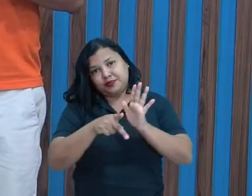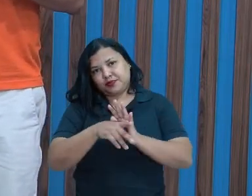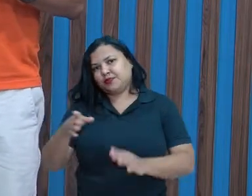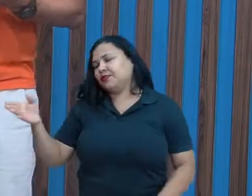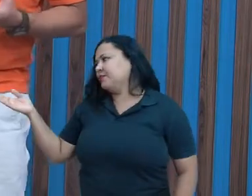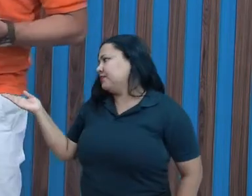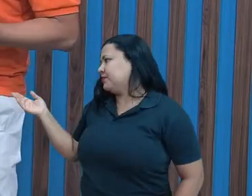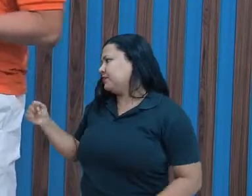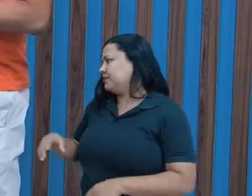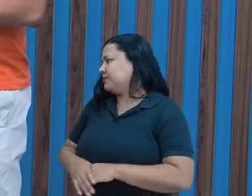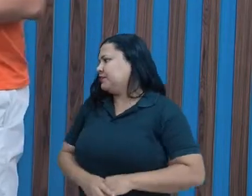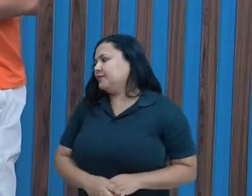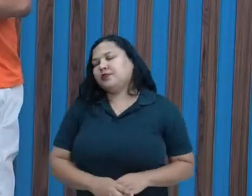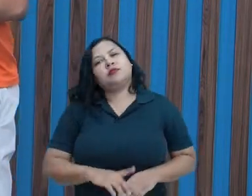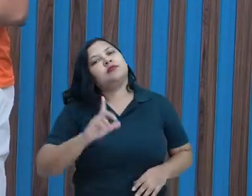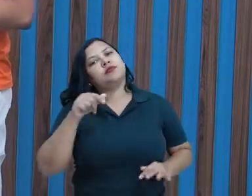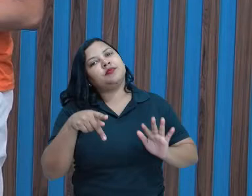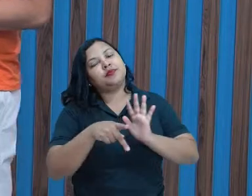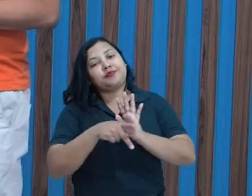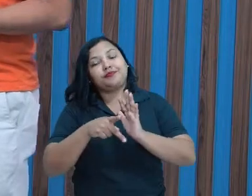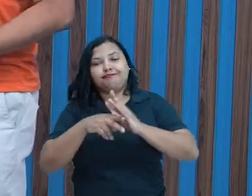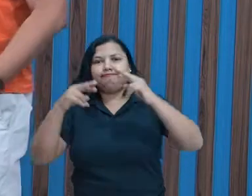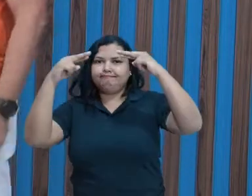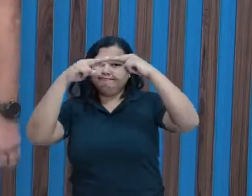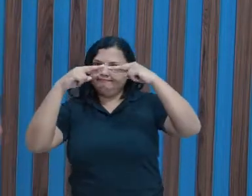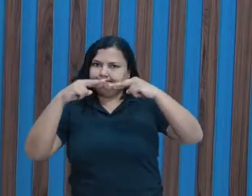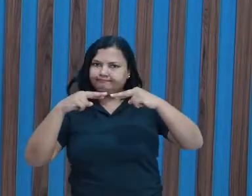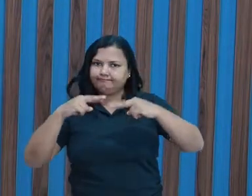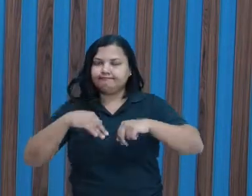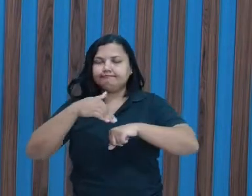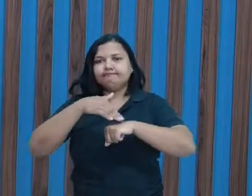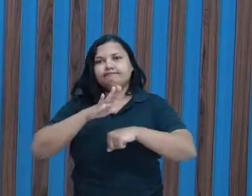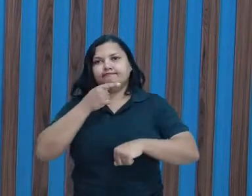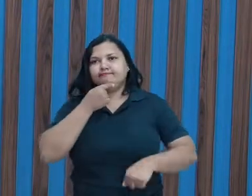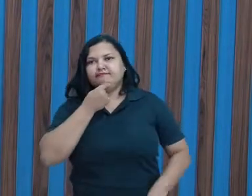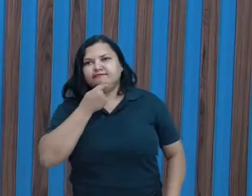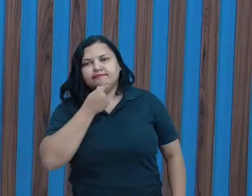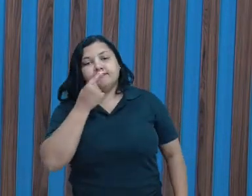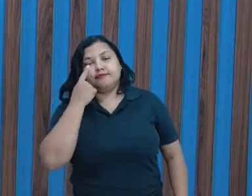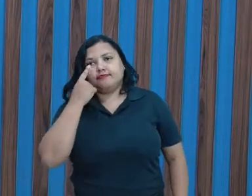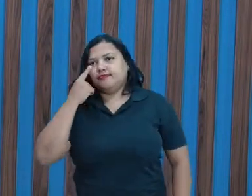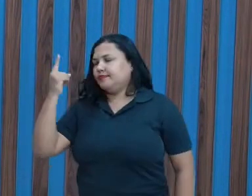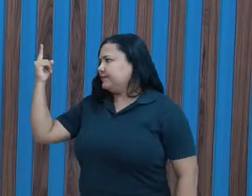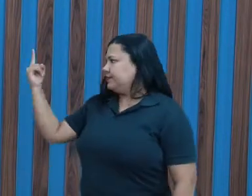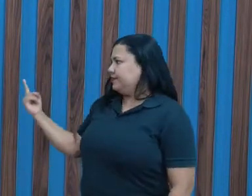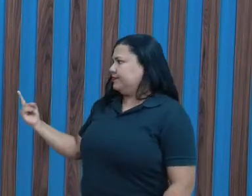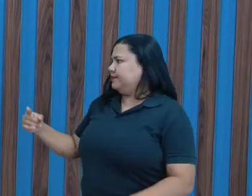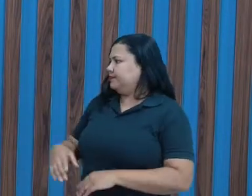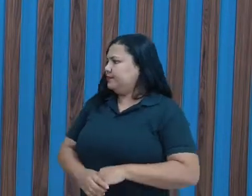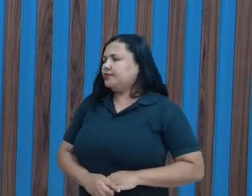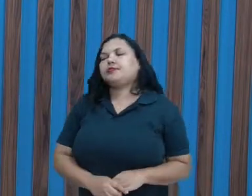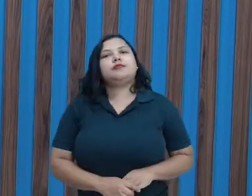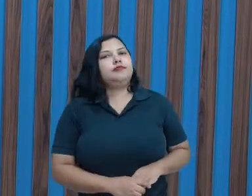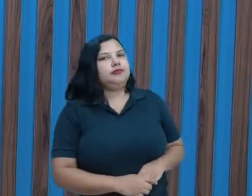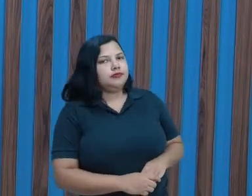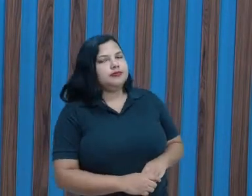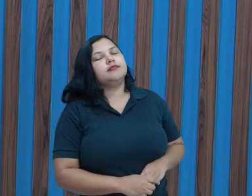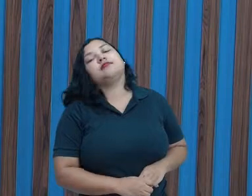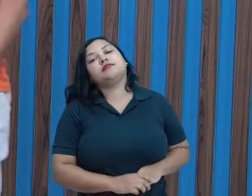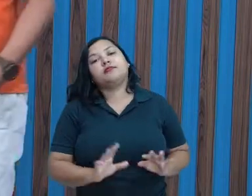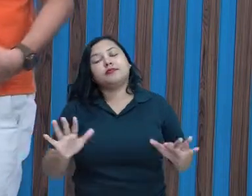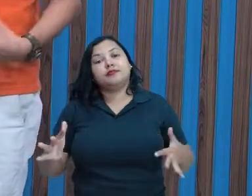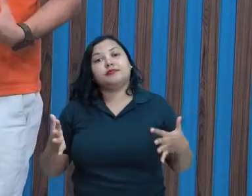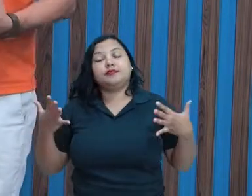ela é mais em inglês, a rima está mais em inglês, ó, would, stood, code, both, né? Growth.